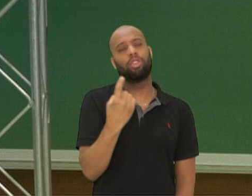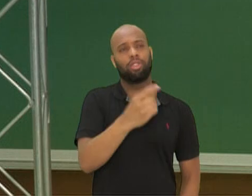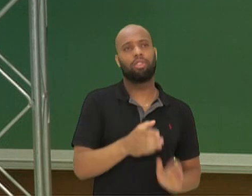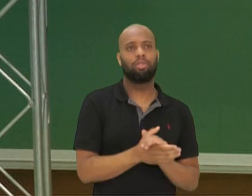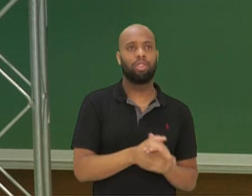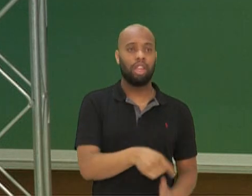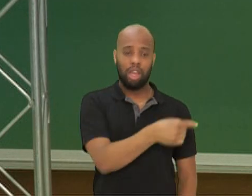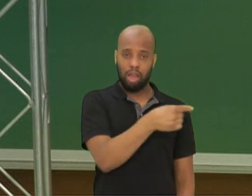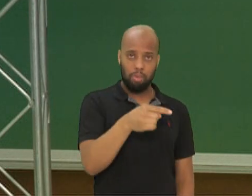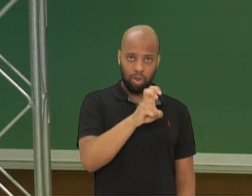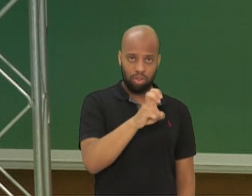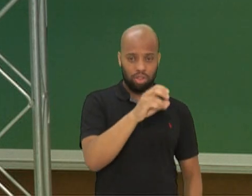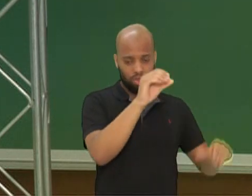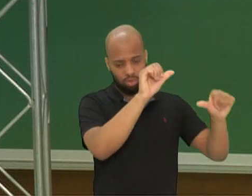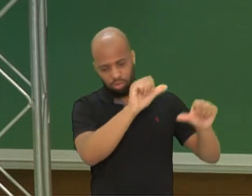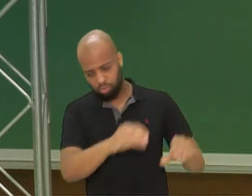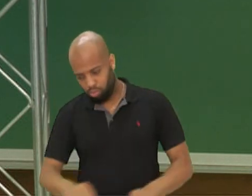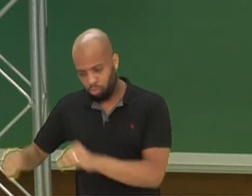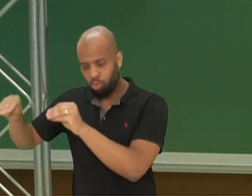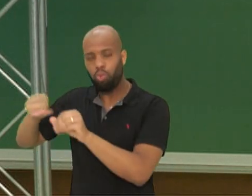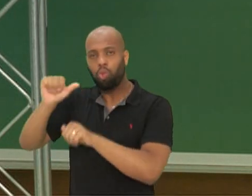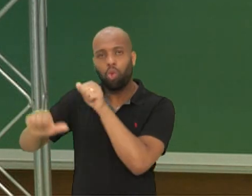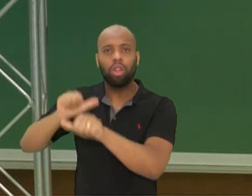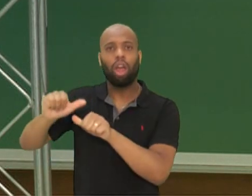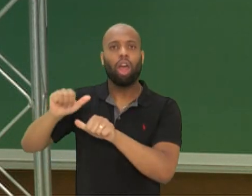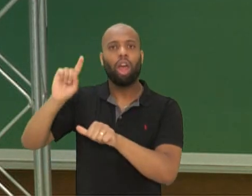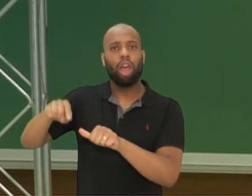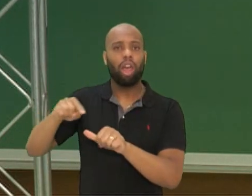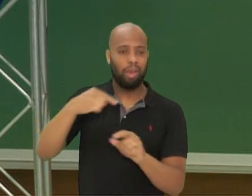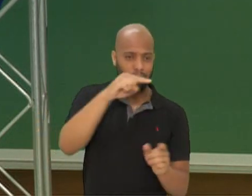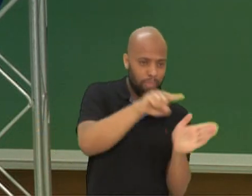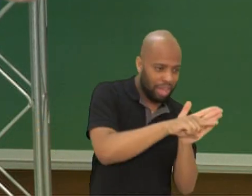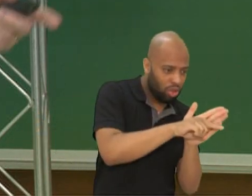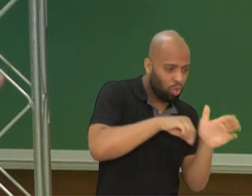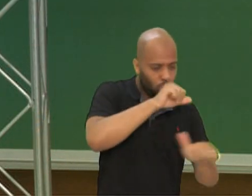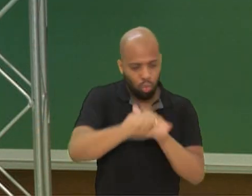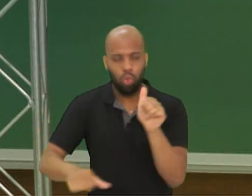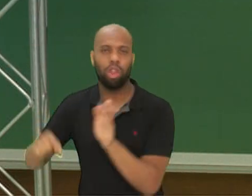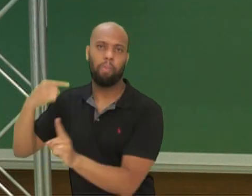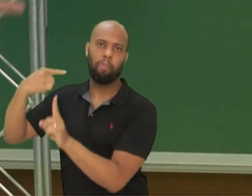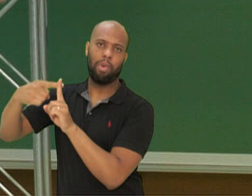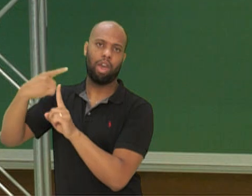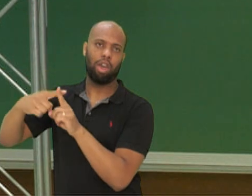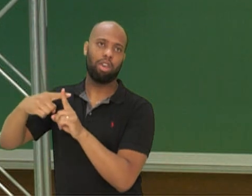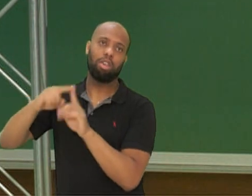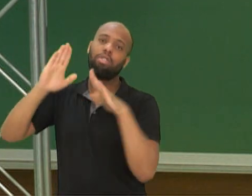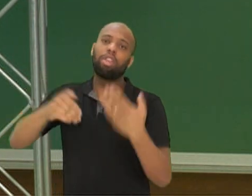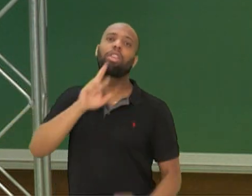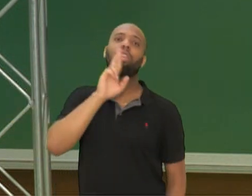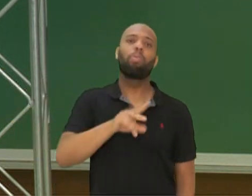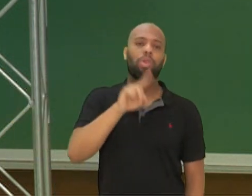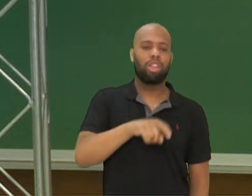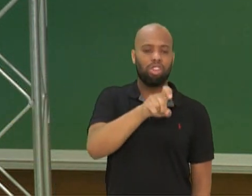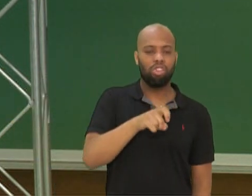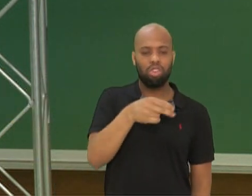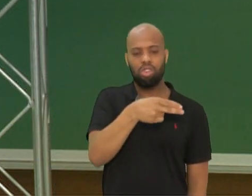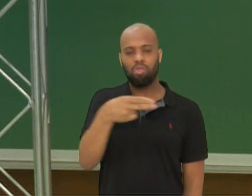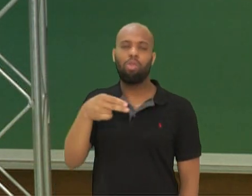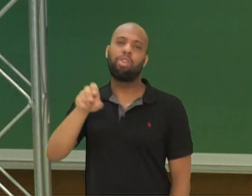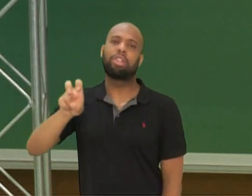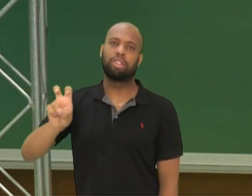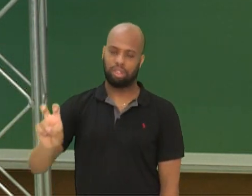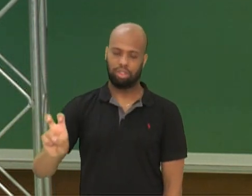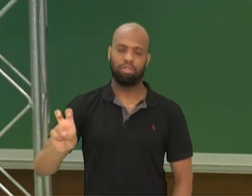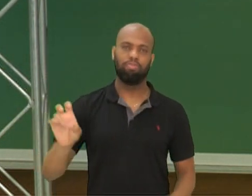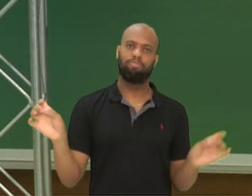de potenciação. Você vai ter que lembrar um pouco mais aqui agora, porque a gente vai trabalhar com fração, né? Potência